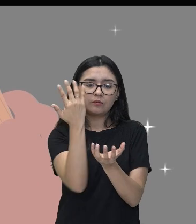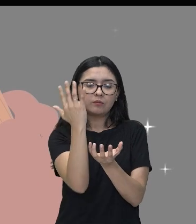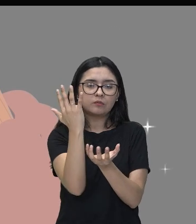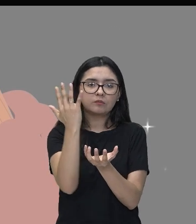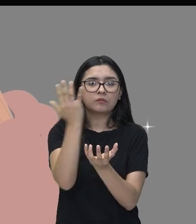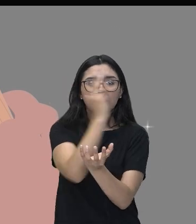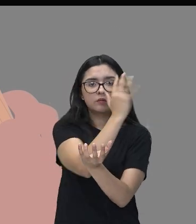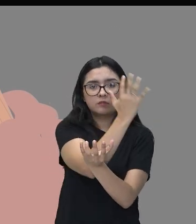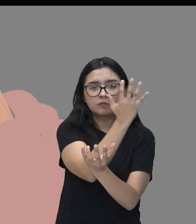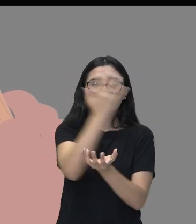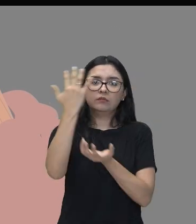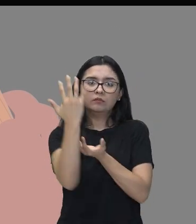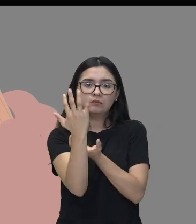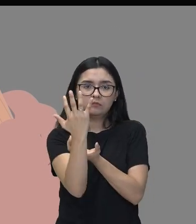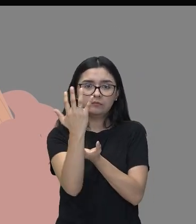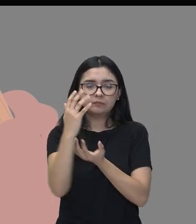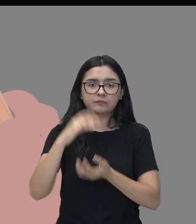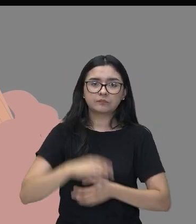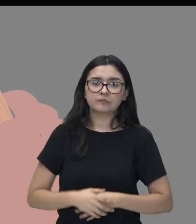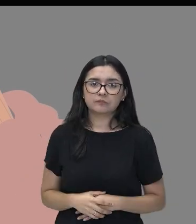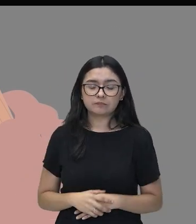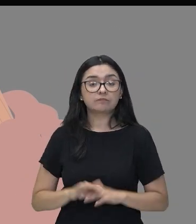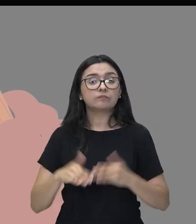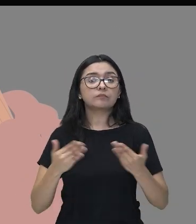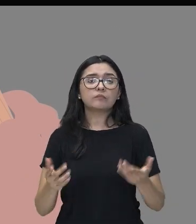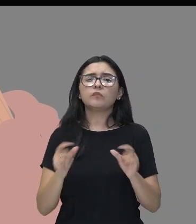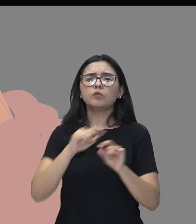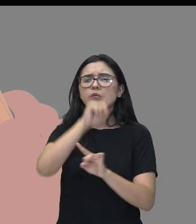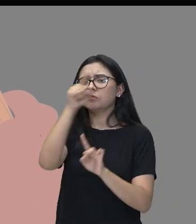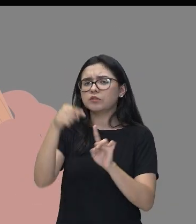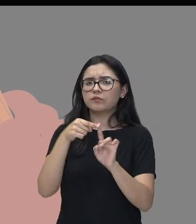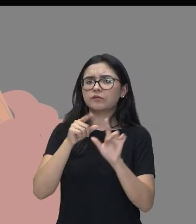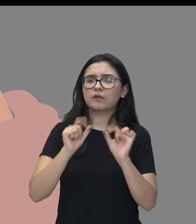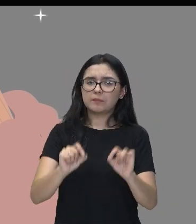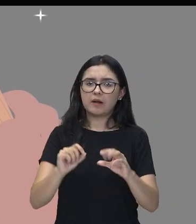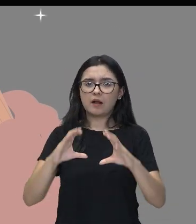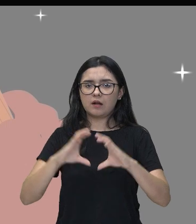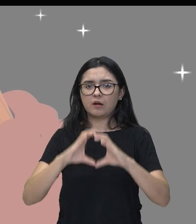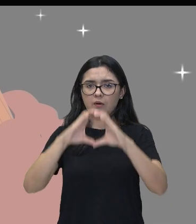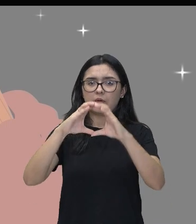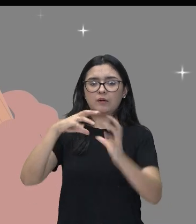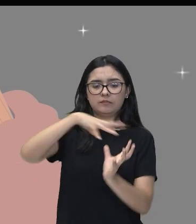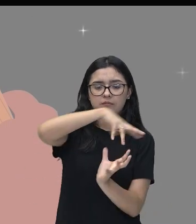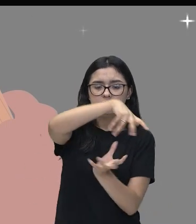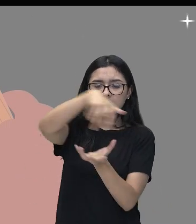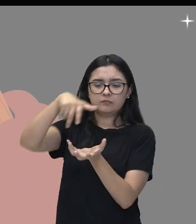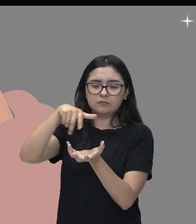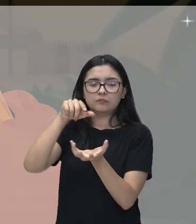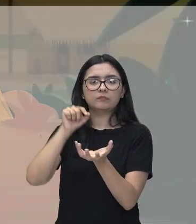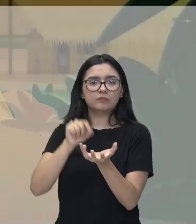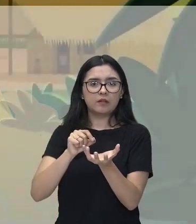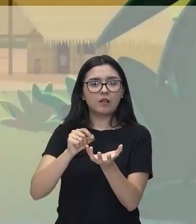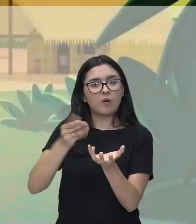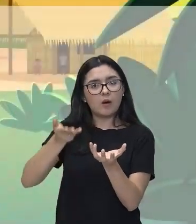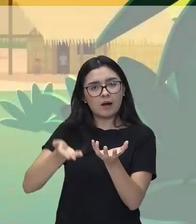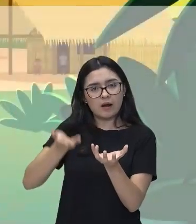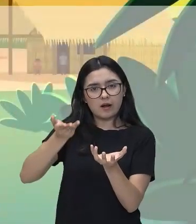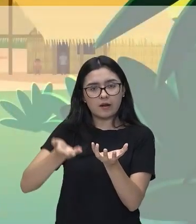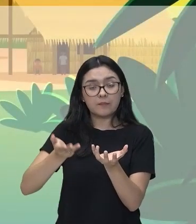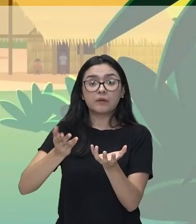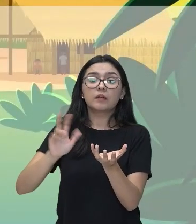uma em cada canto do mundo. Elas serviriam para amarrar a terra e deixá-la estável.